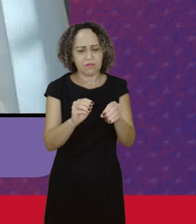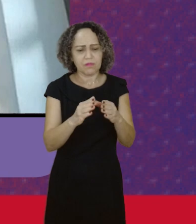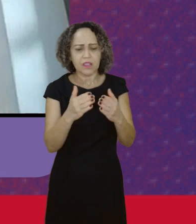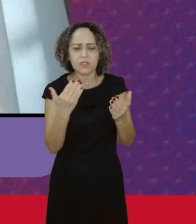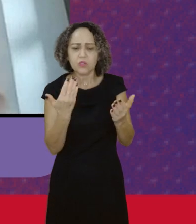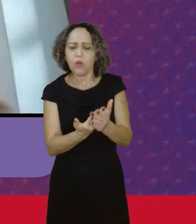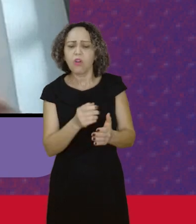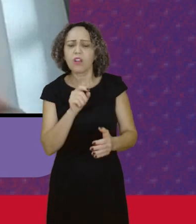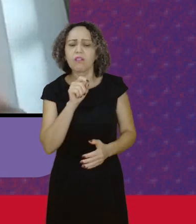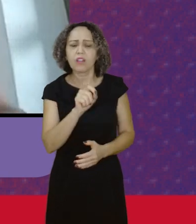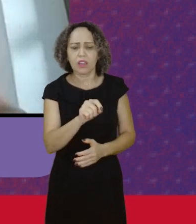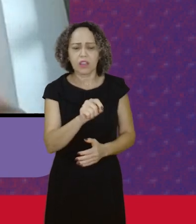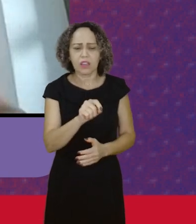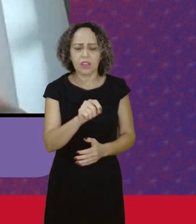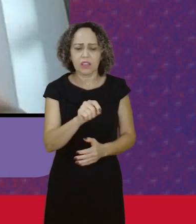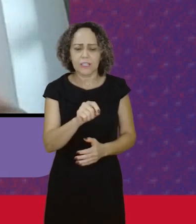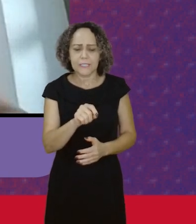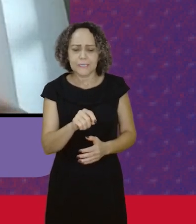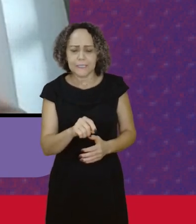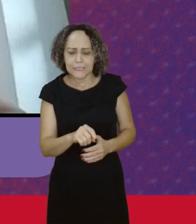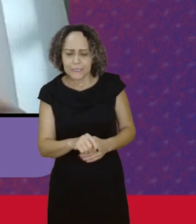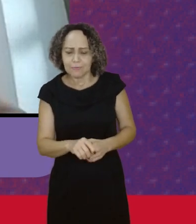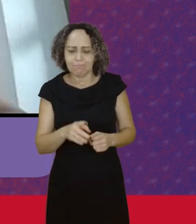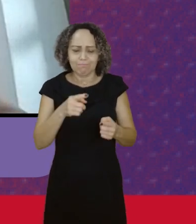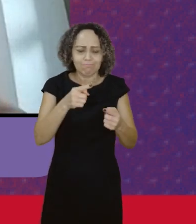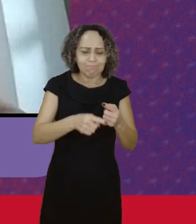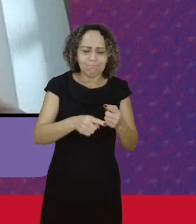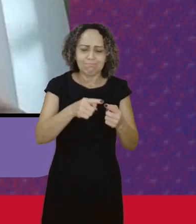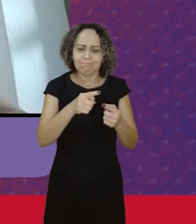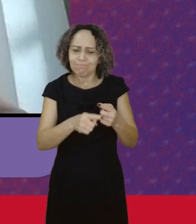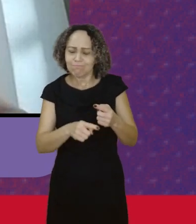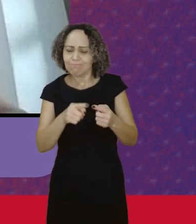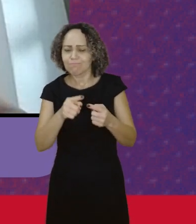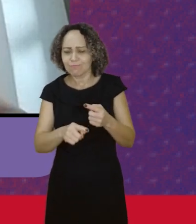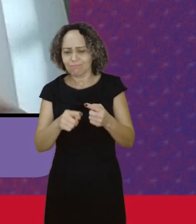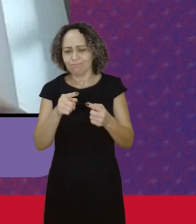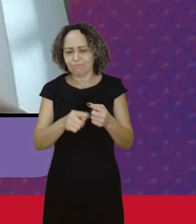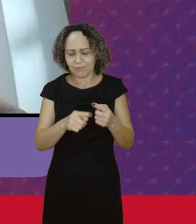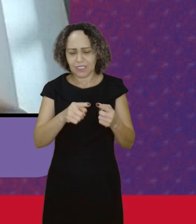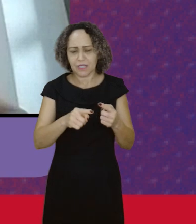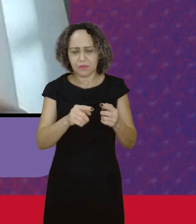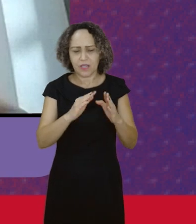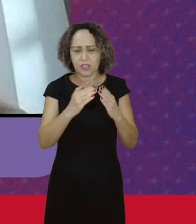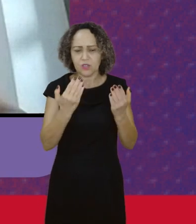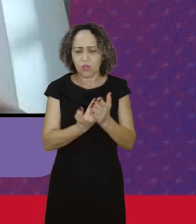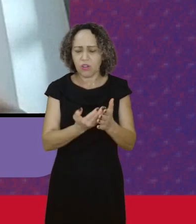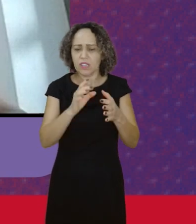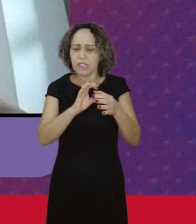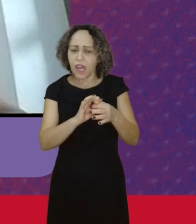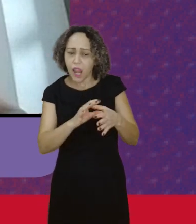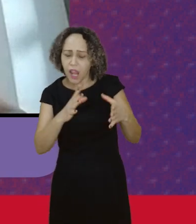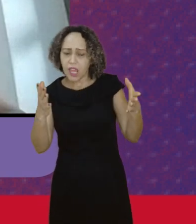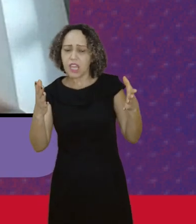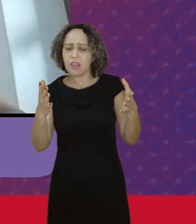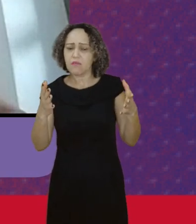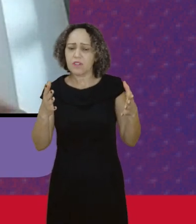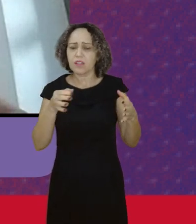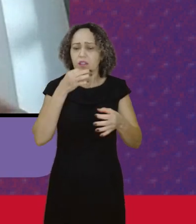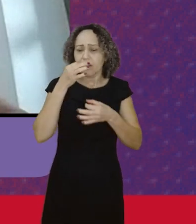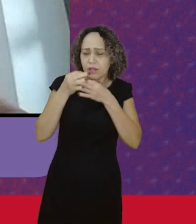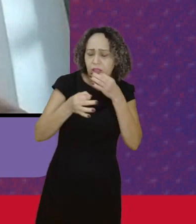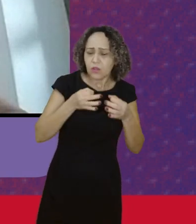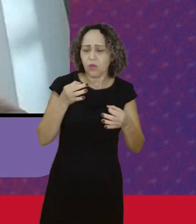retira dela, né, a sua capacidade emancipadora e crítica, e de formação crítica. E aí, para